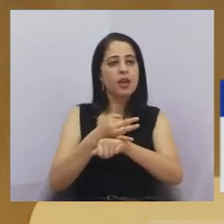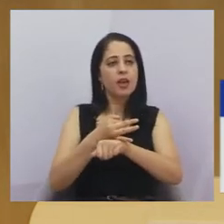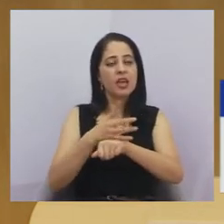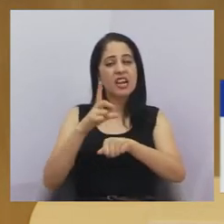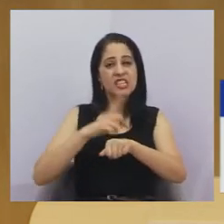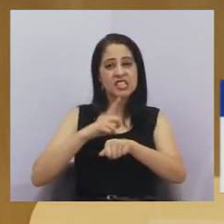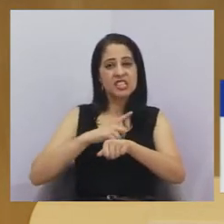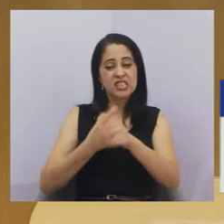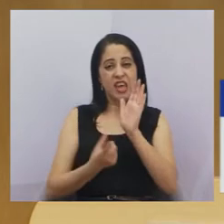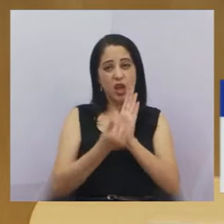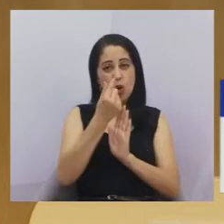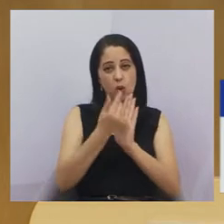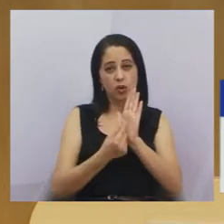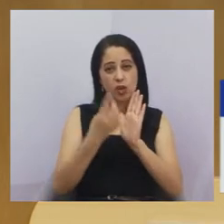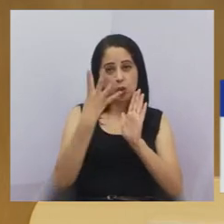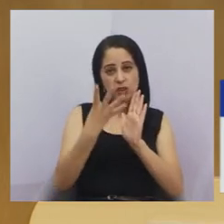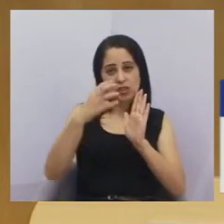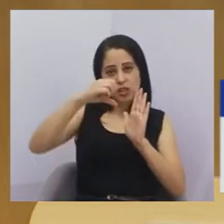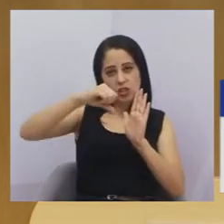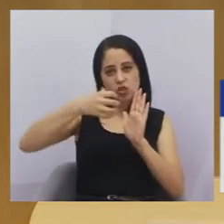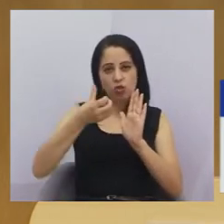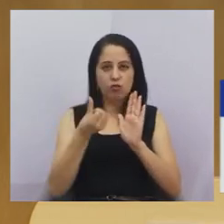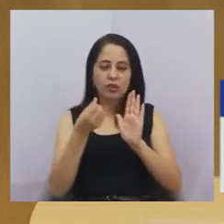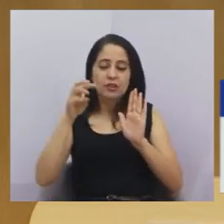uma despesa de